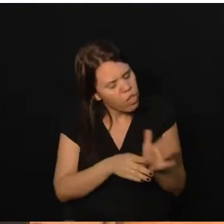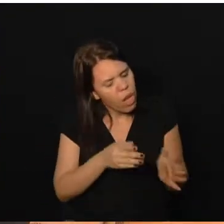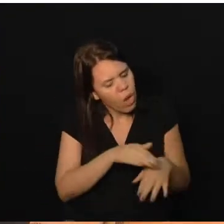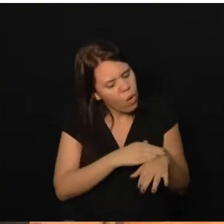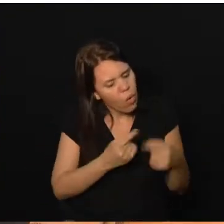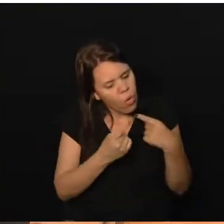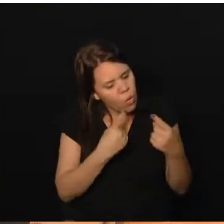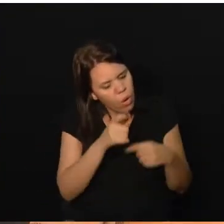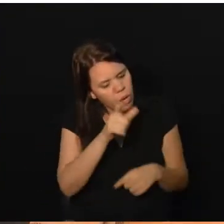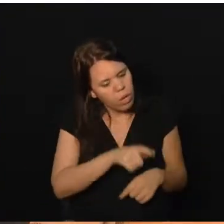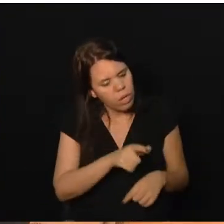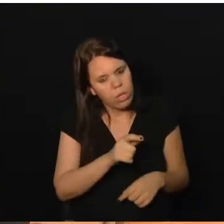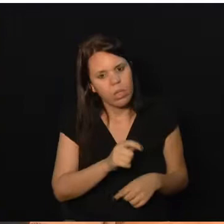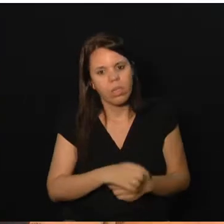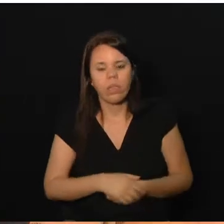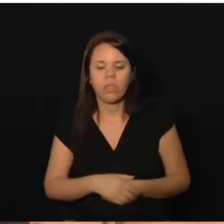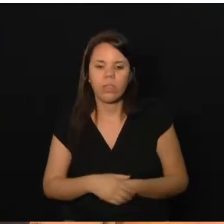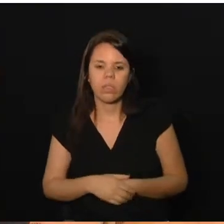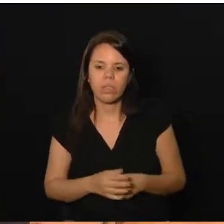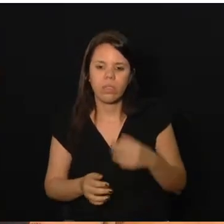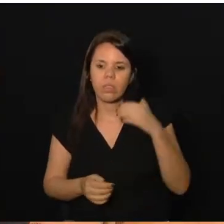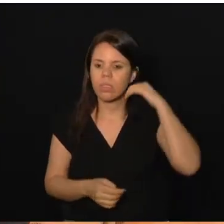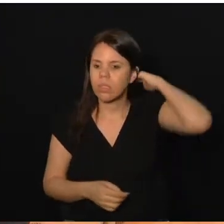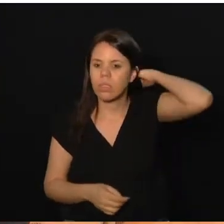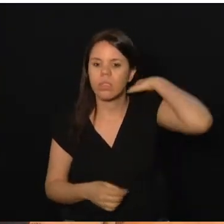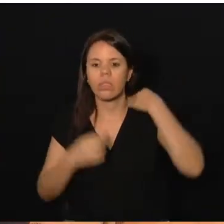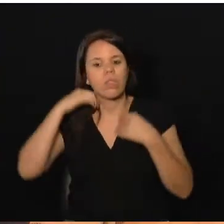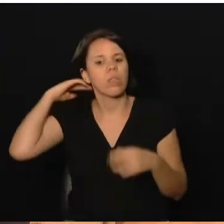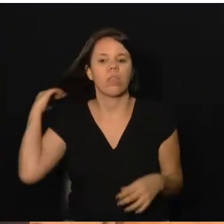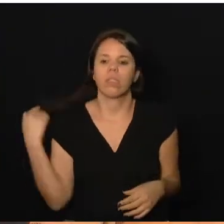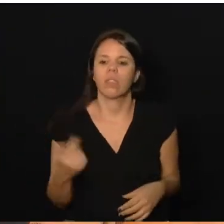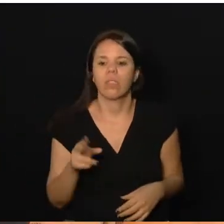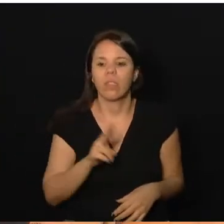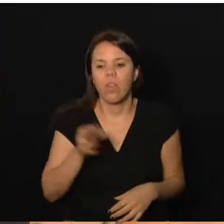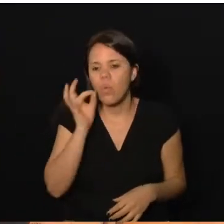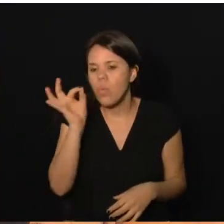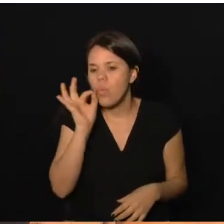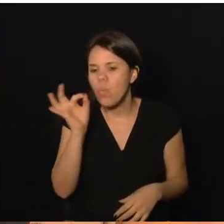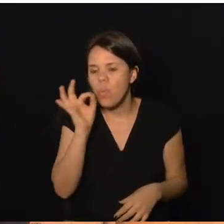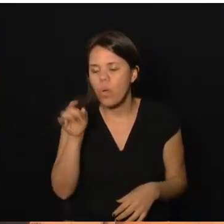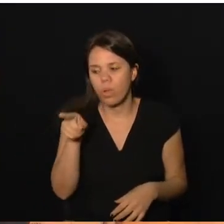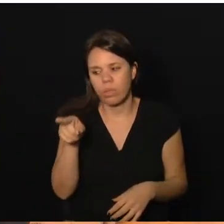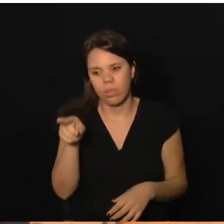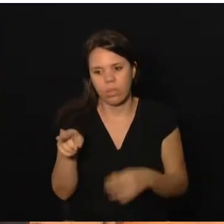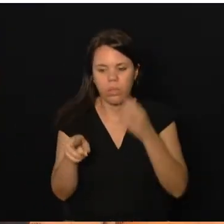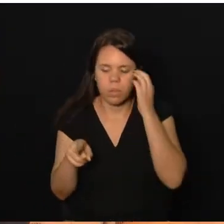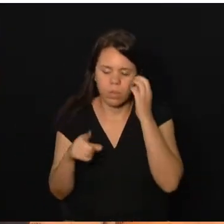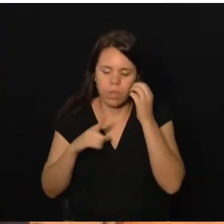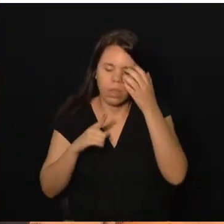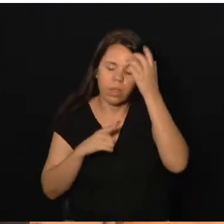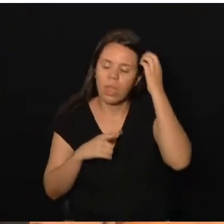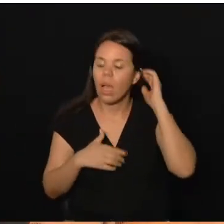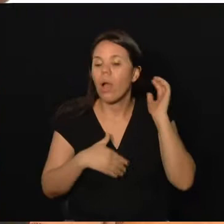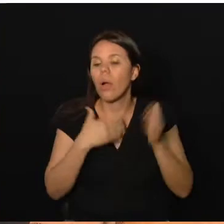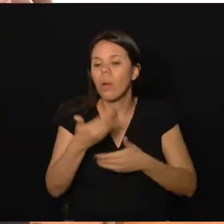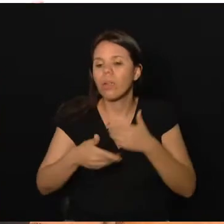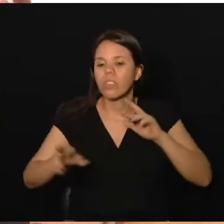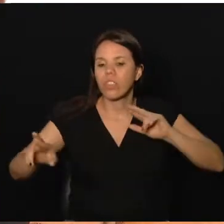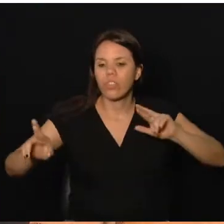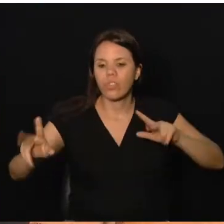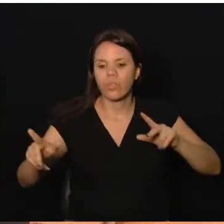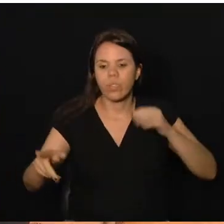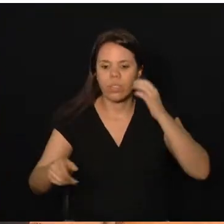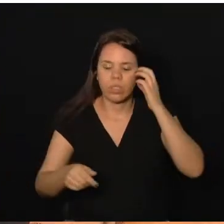esse dependente. Okay? Então, está usando droga, está usando maconha. A maconha ela tem um processo diferenciado das outras